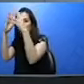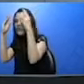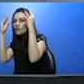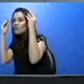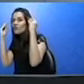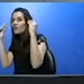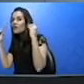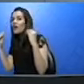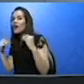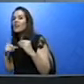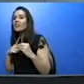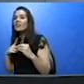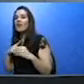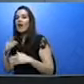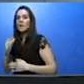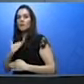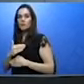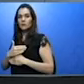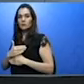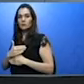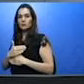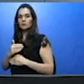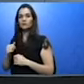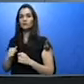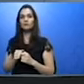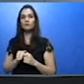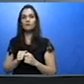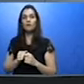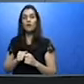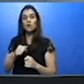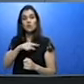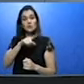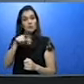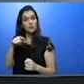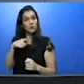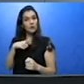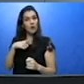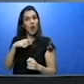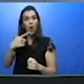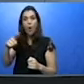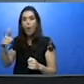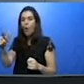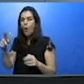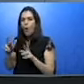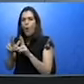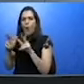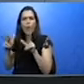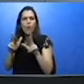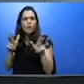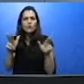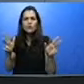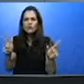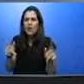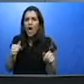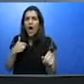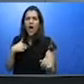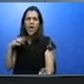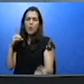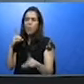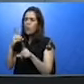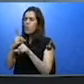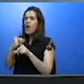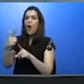mãos acima da outra. Mas se vocês acharem outras diferenças, professora, eu achei